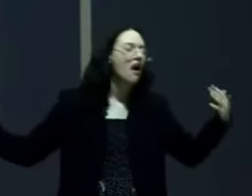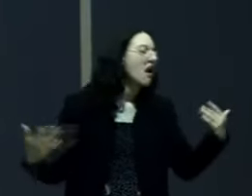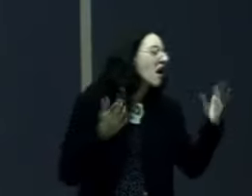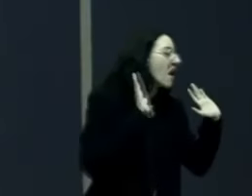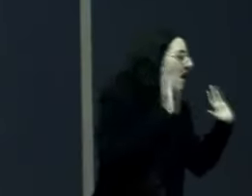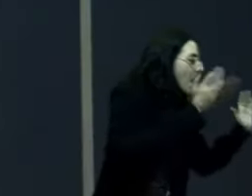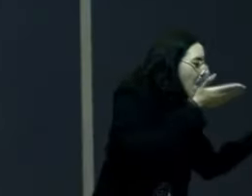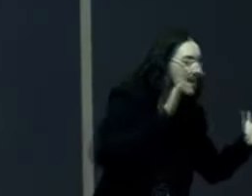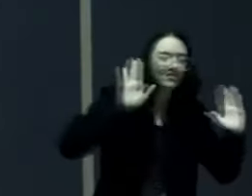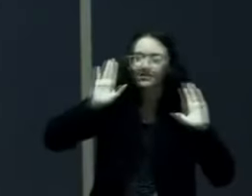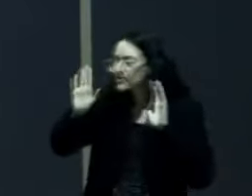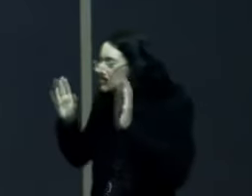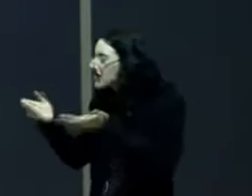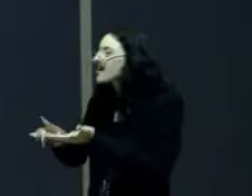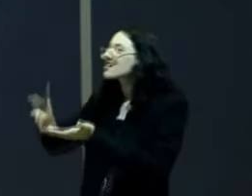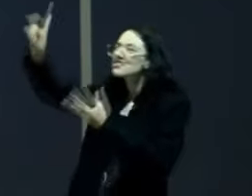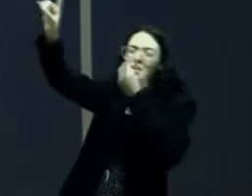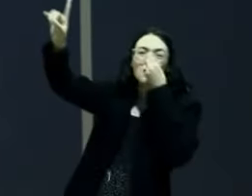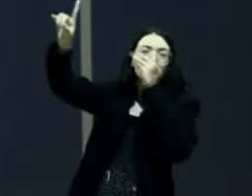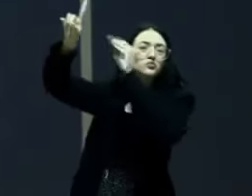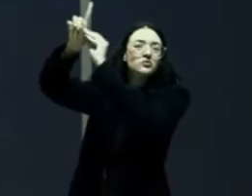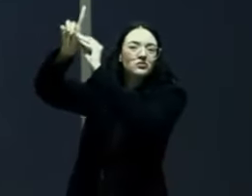para o seu relacionamento com Deus?